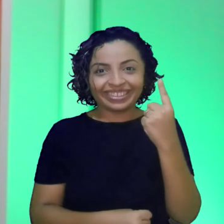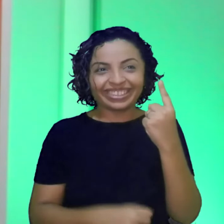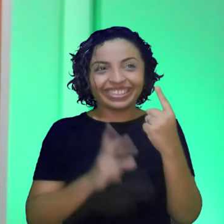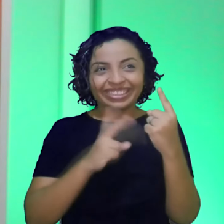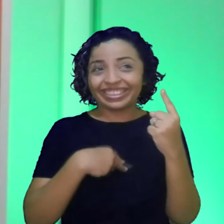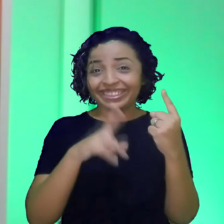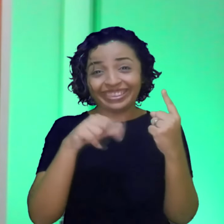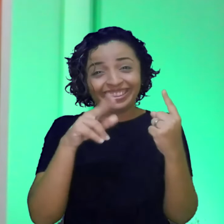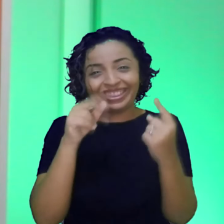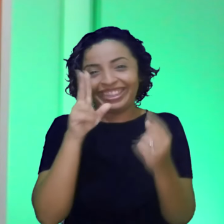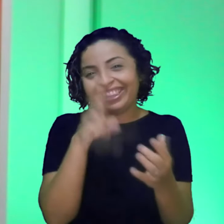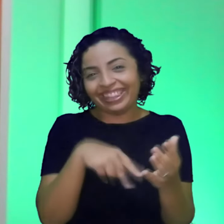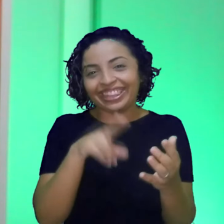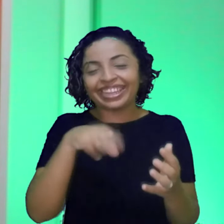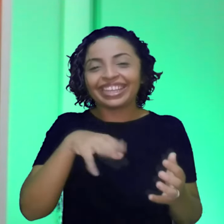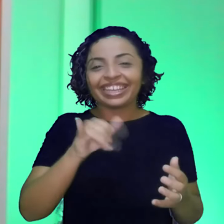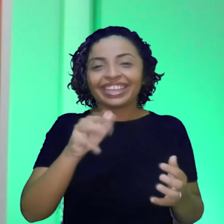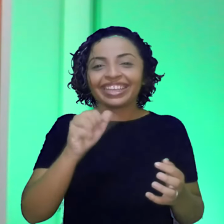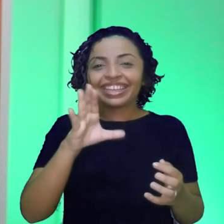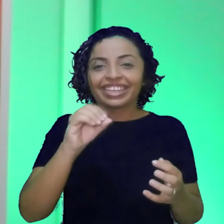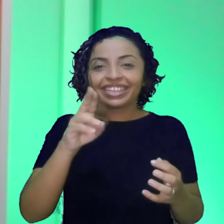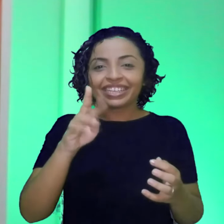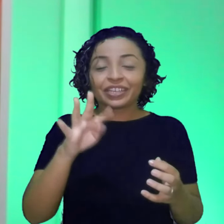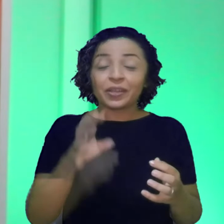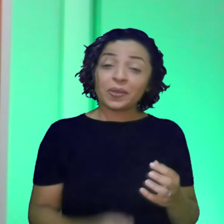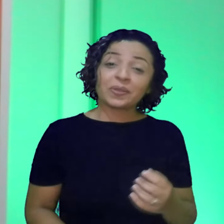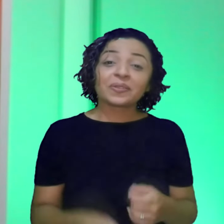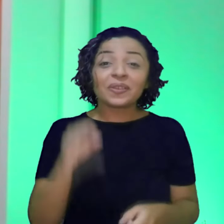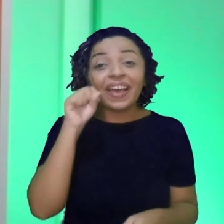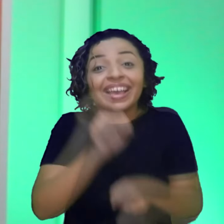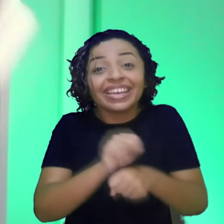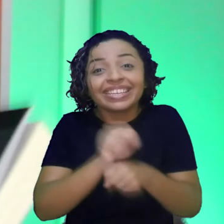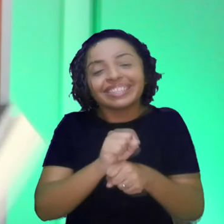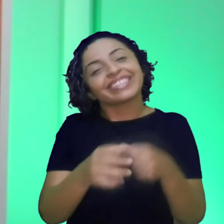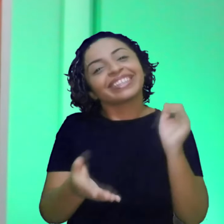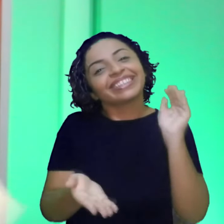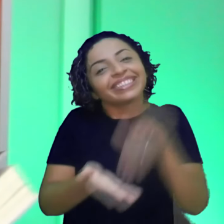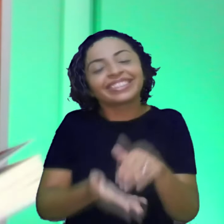eu nunca li Mia Couto. Eu